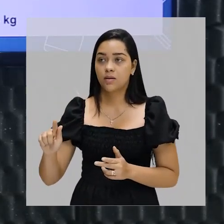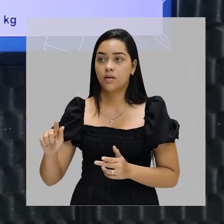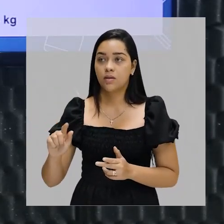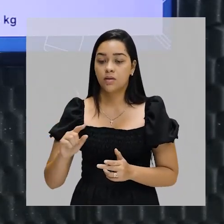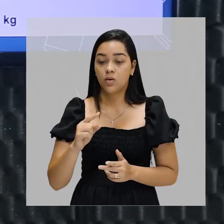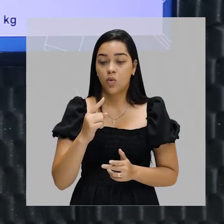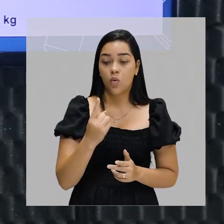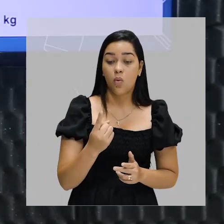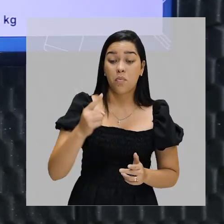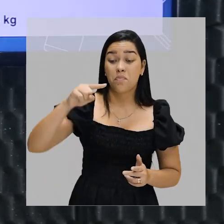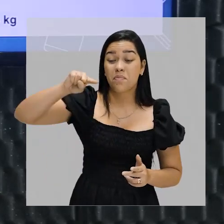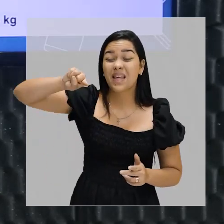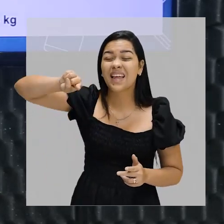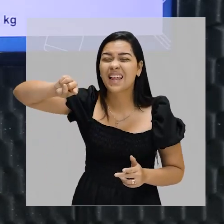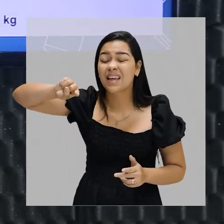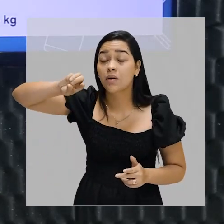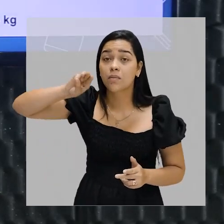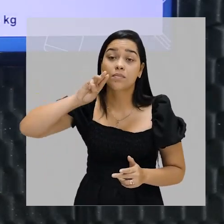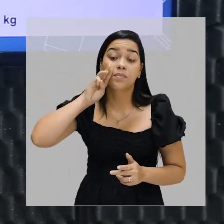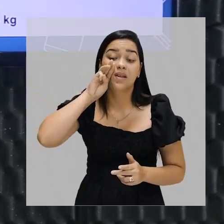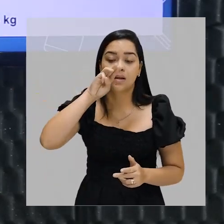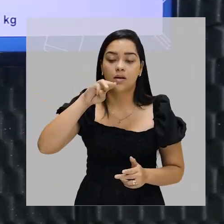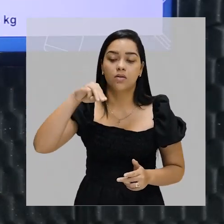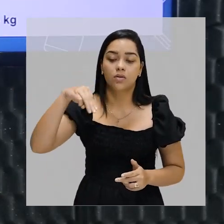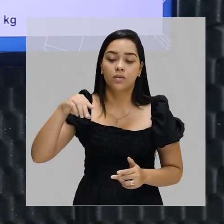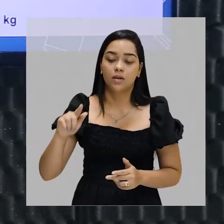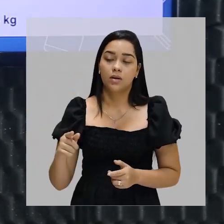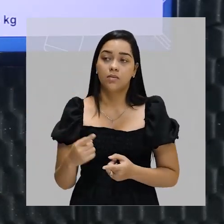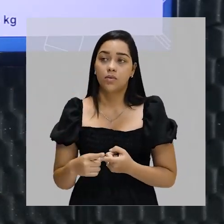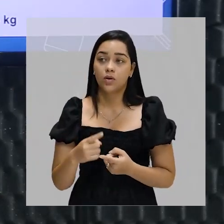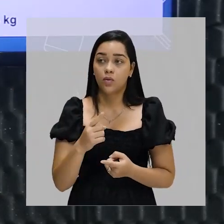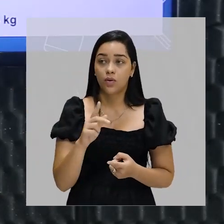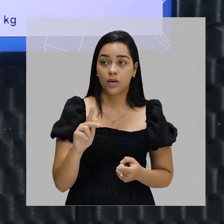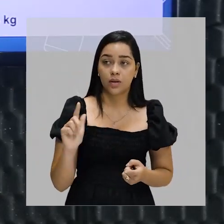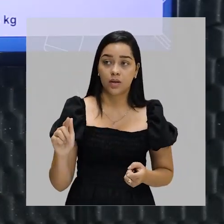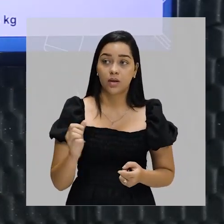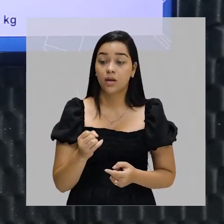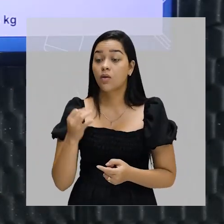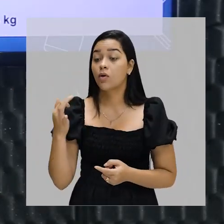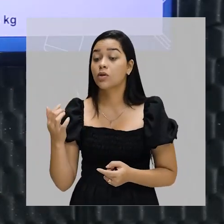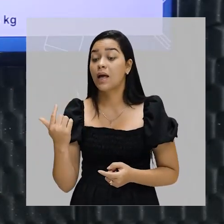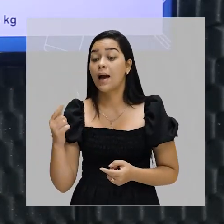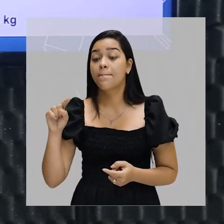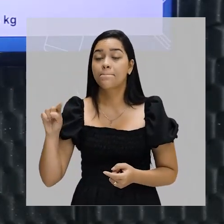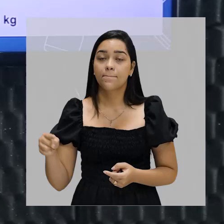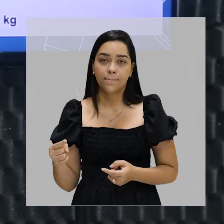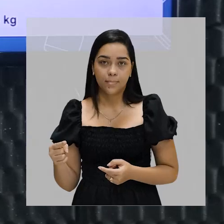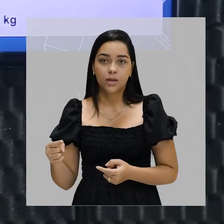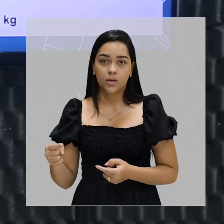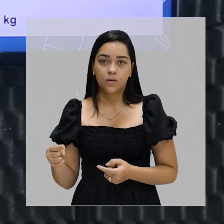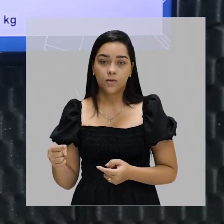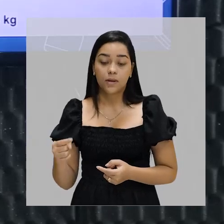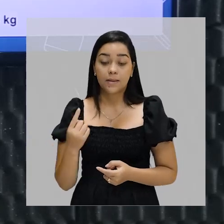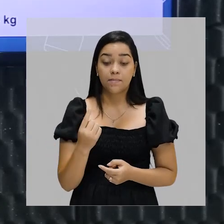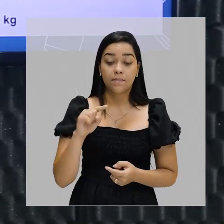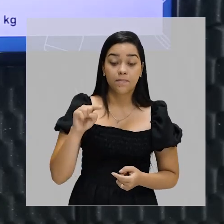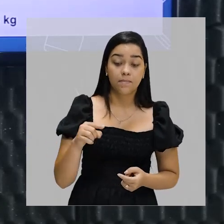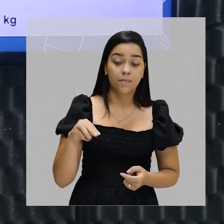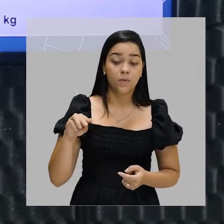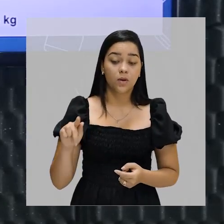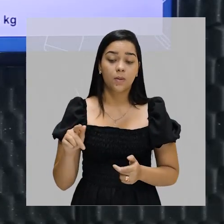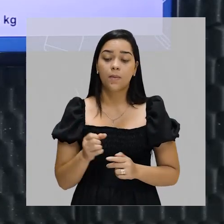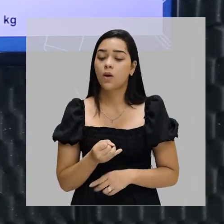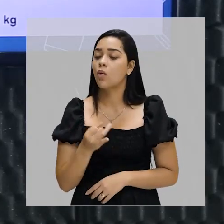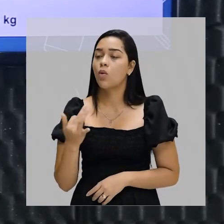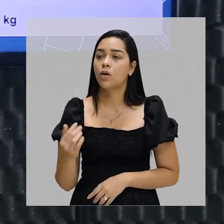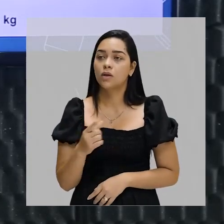1 milhão de miligramas, porque 1 quilo equivale a 1000 gramas. E 1000 gramas